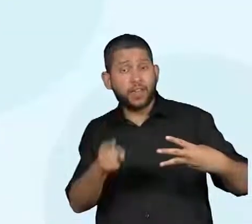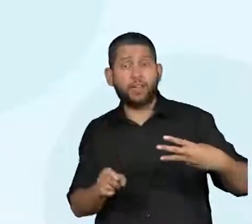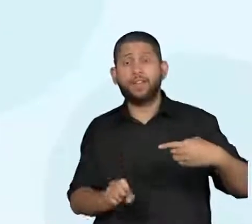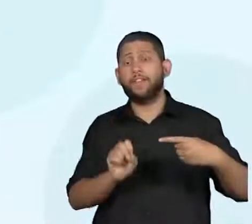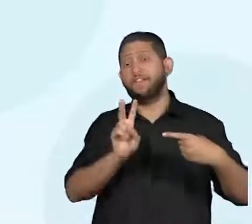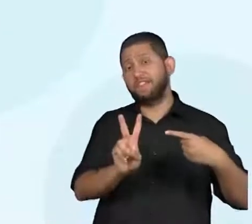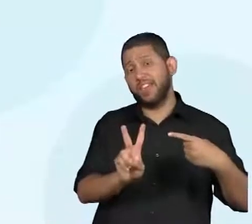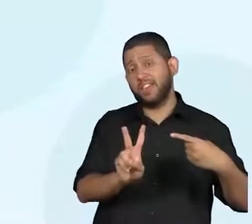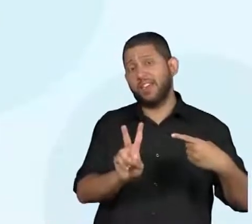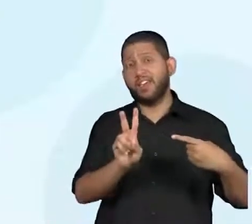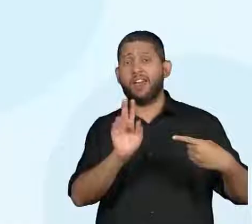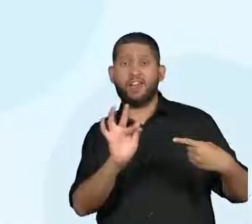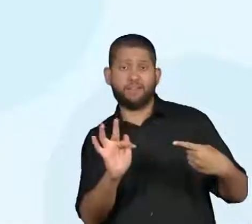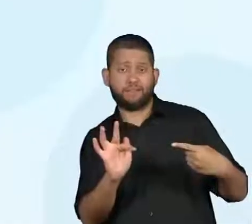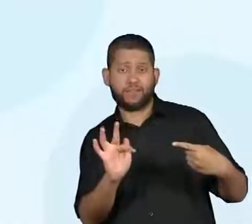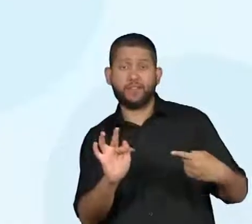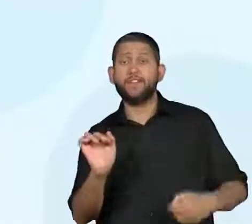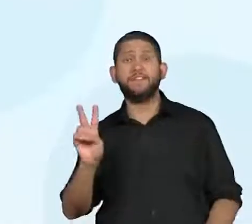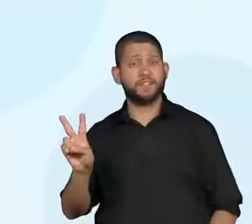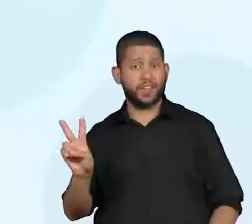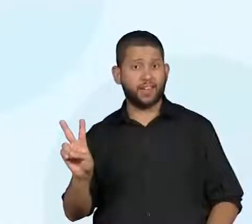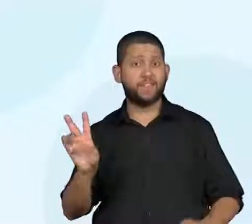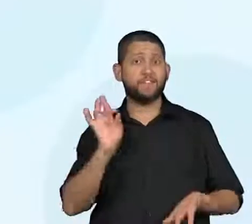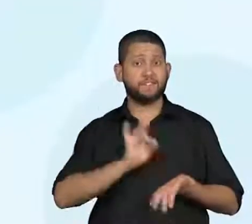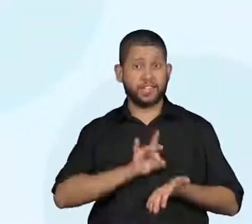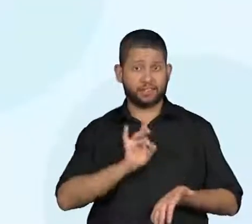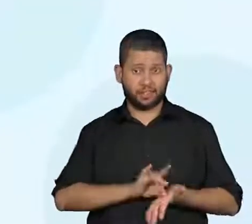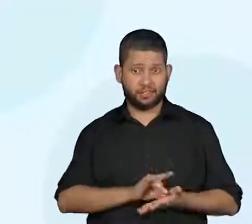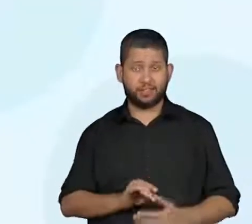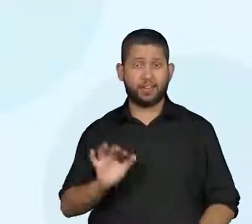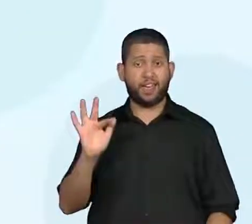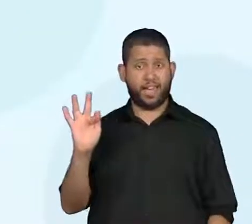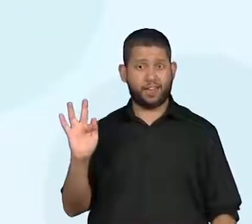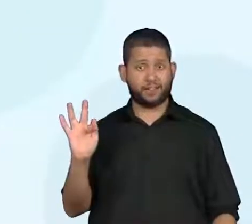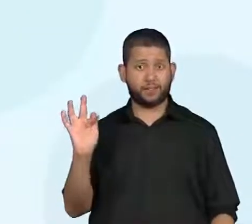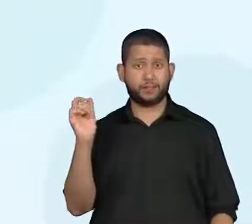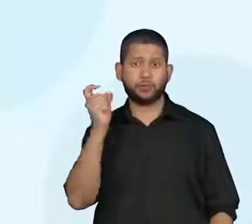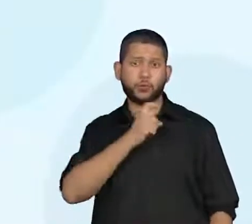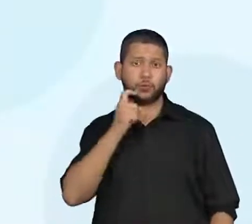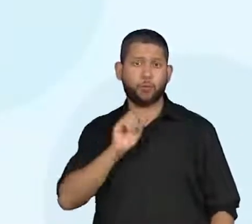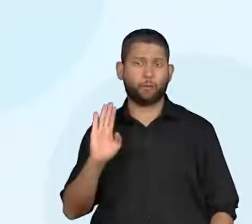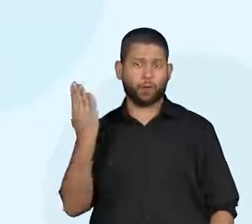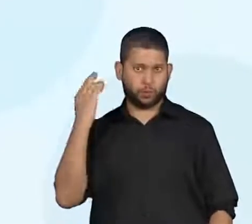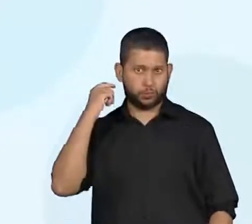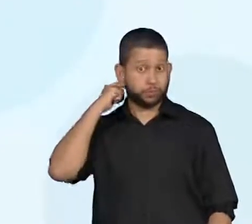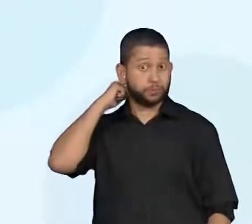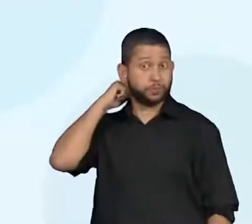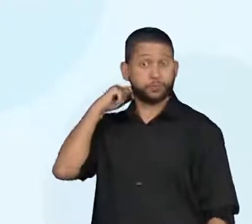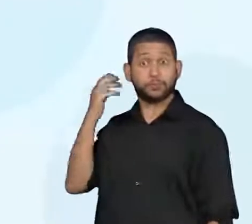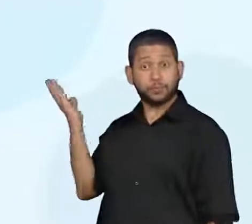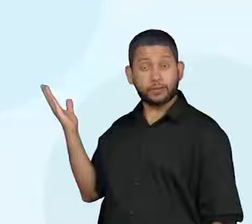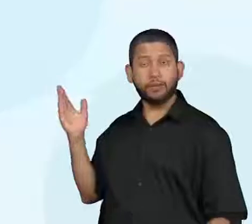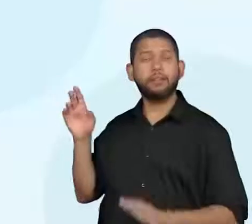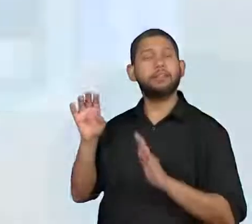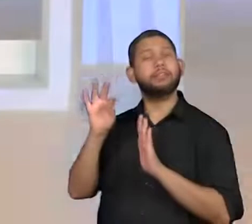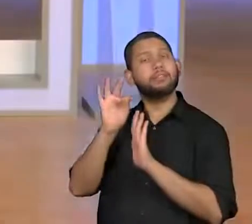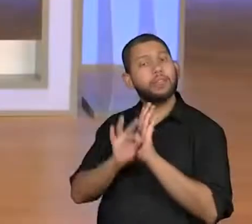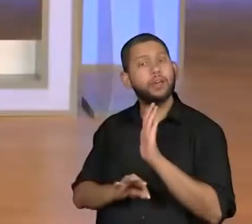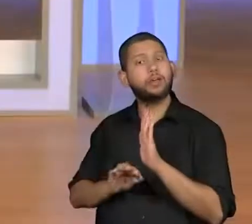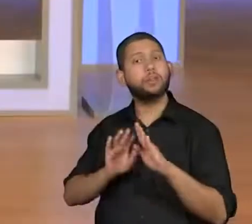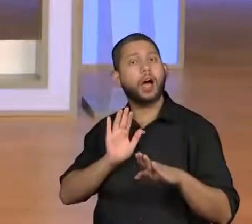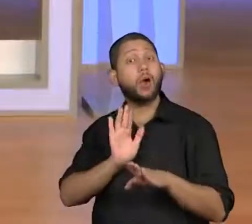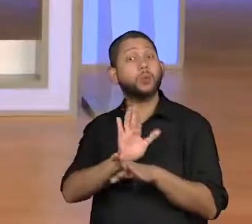para verdadeira ou F para falsa. Estes textos de curiosidade, eles instigam nossa